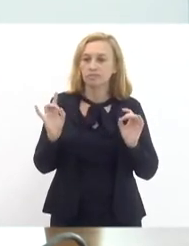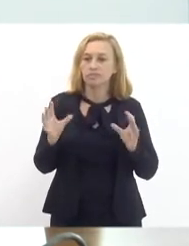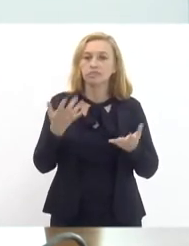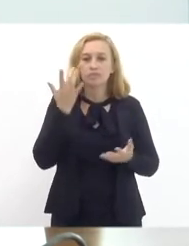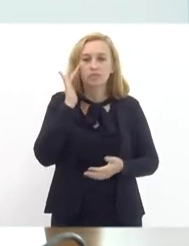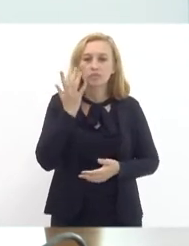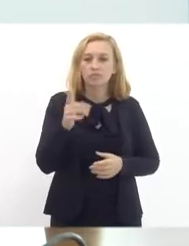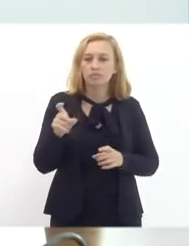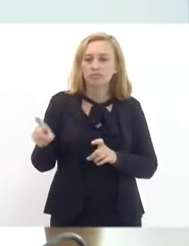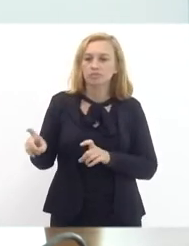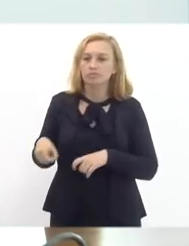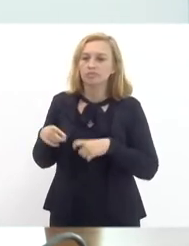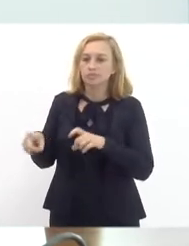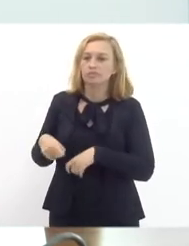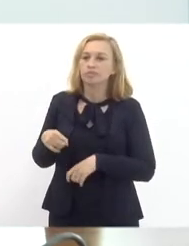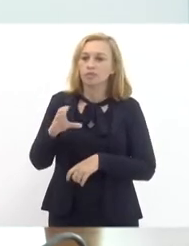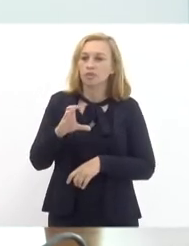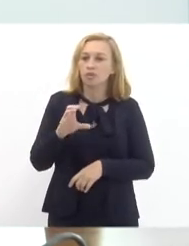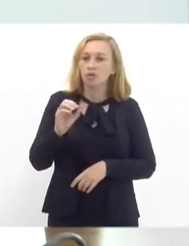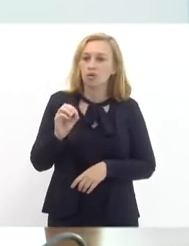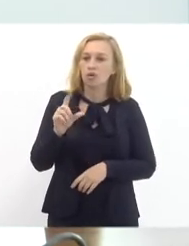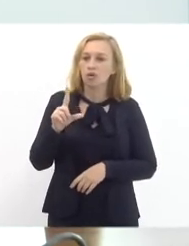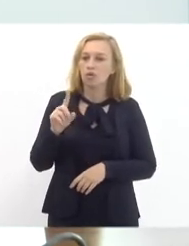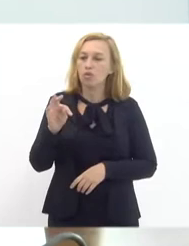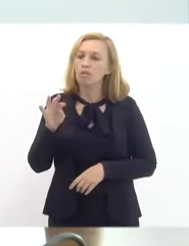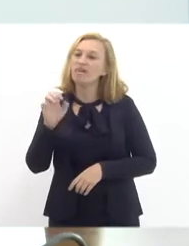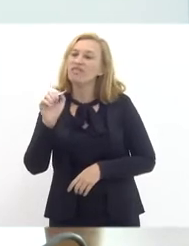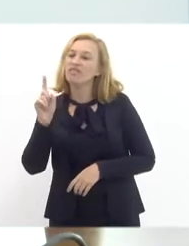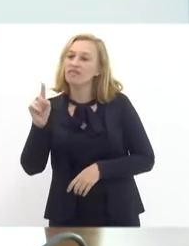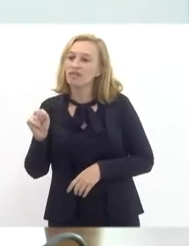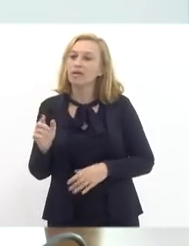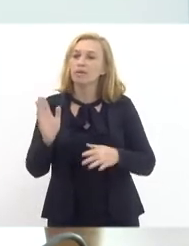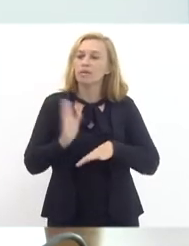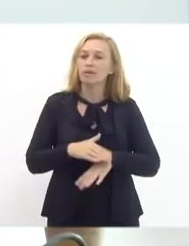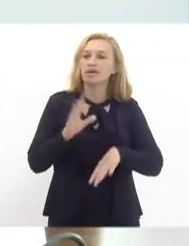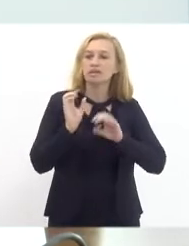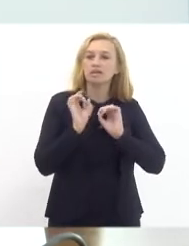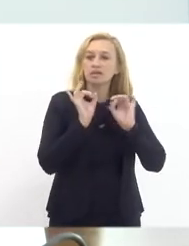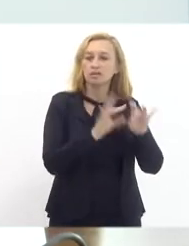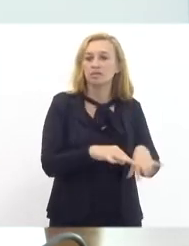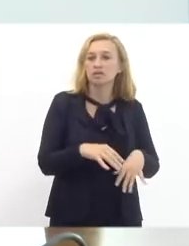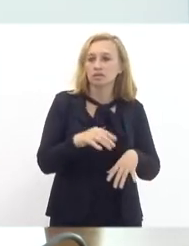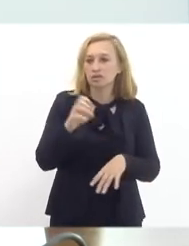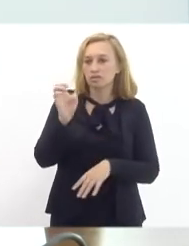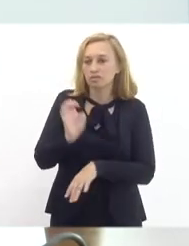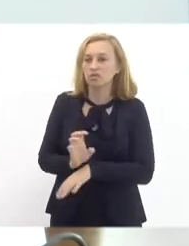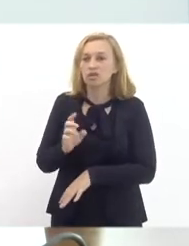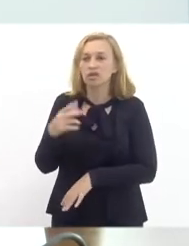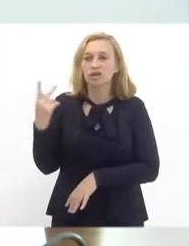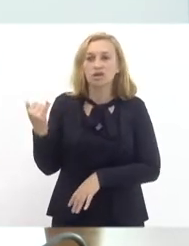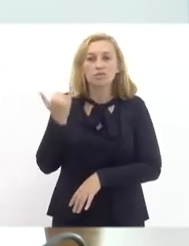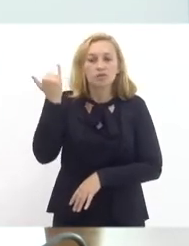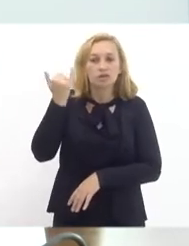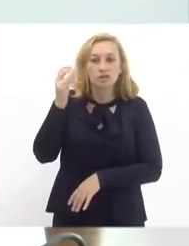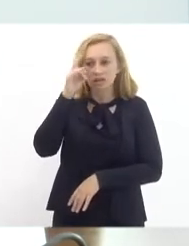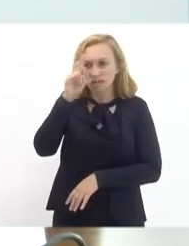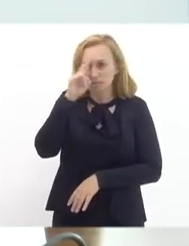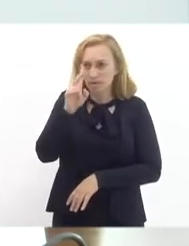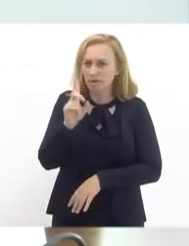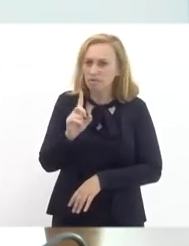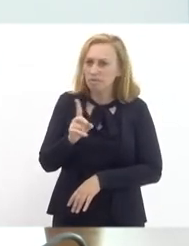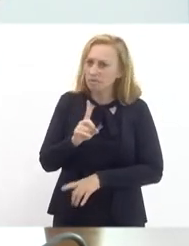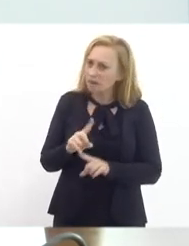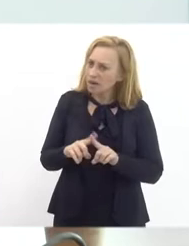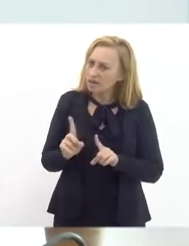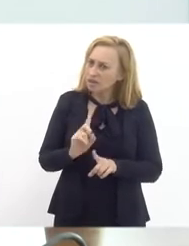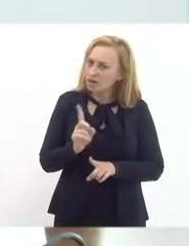que a Fazenda Columbandê, ela, por mais que ela esteja abandonada pelo Estado, é importante a gente lembrar que ela não estava abandonada pela